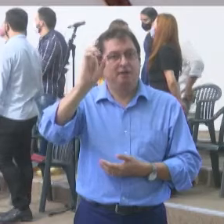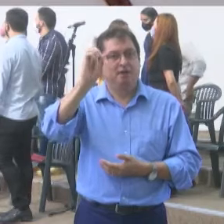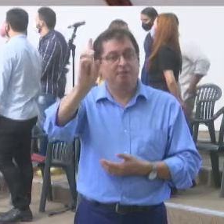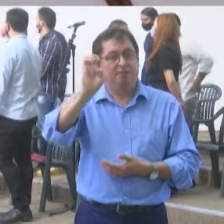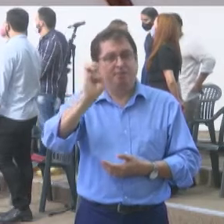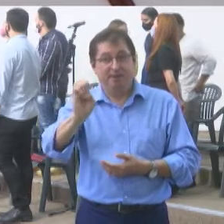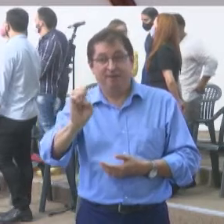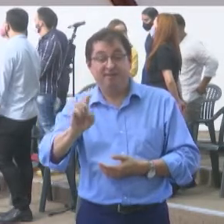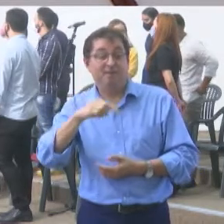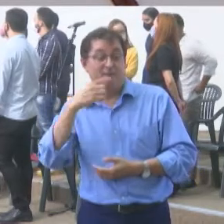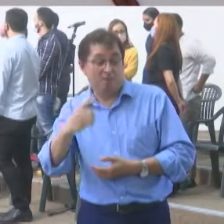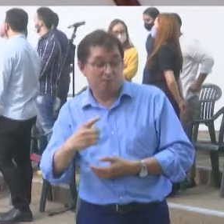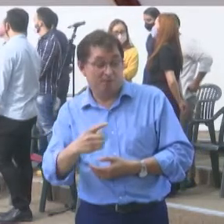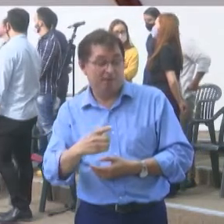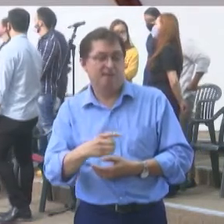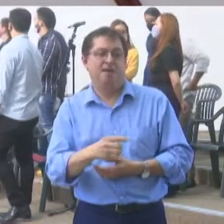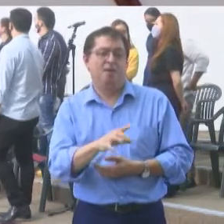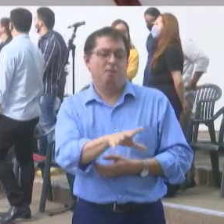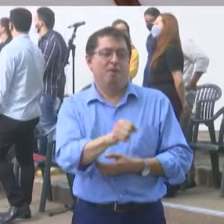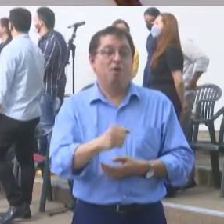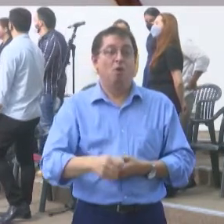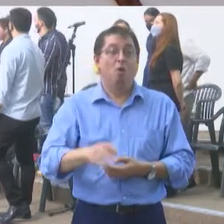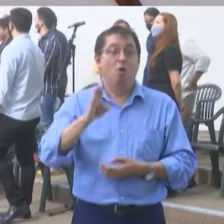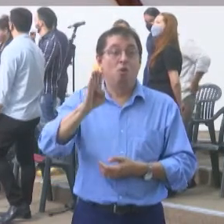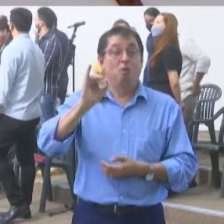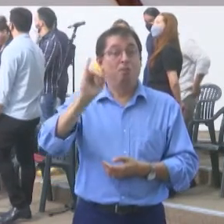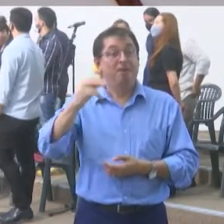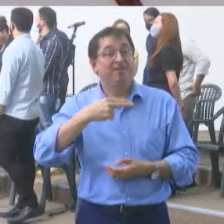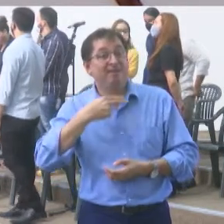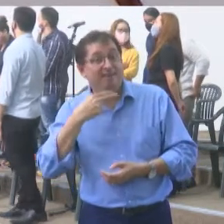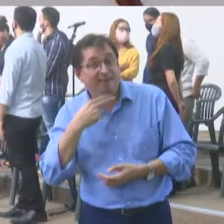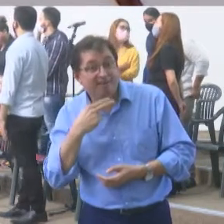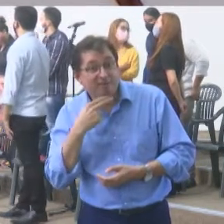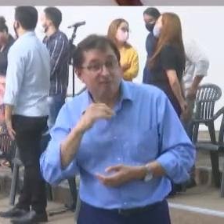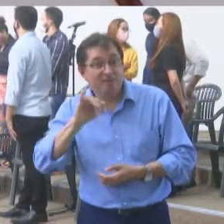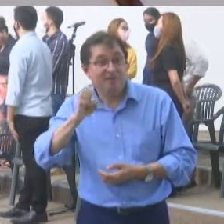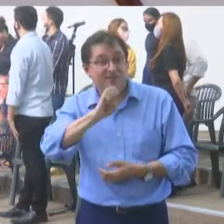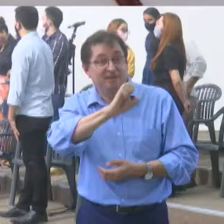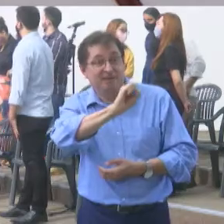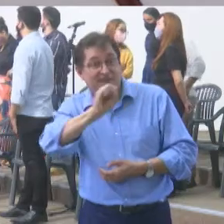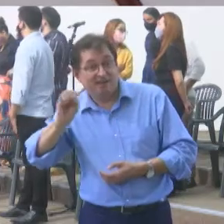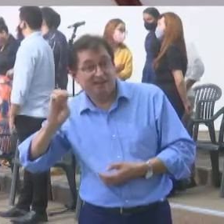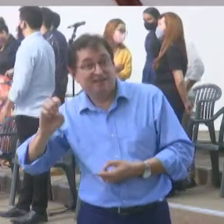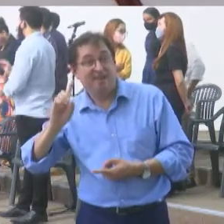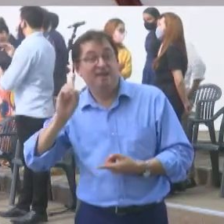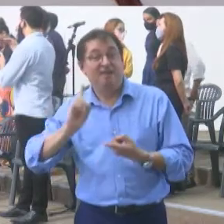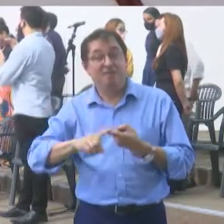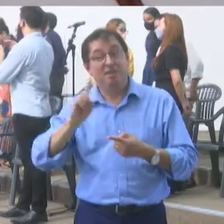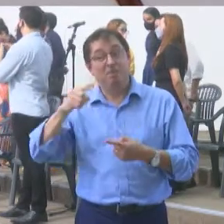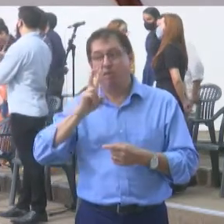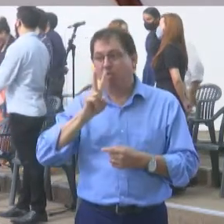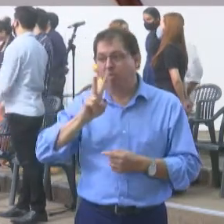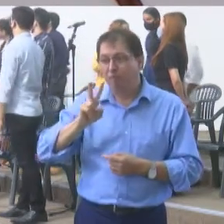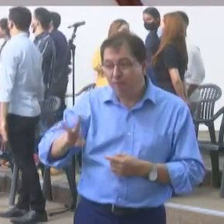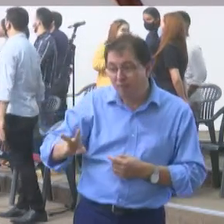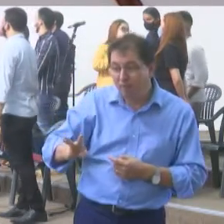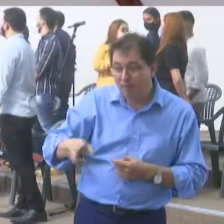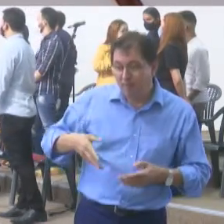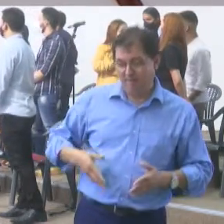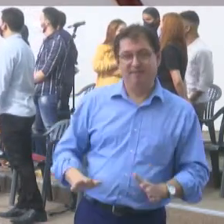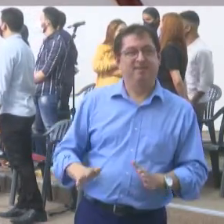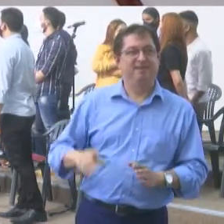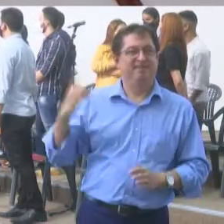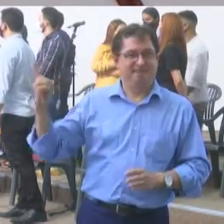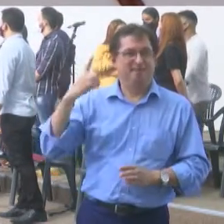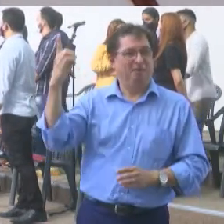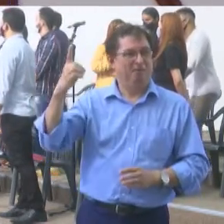Davi. Mateus capítulo 1, versículo 5. Bota para mim, mídia, correndo aí, rapidamente. Olha como essa história é linda. E eu vou